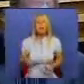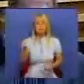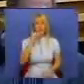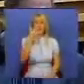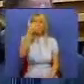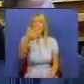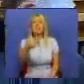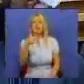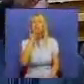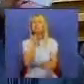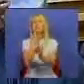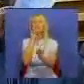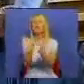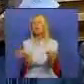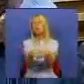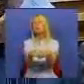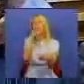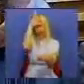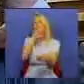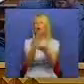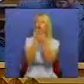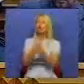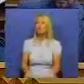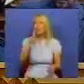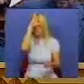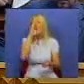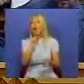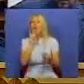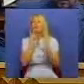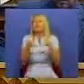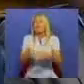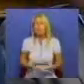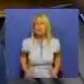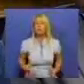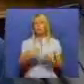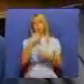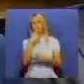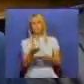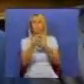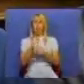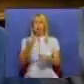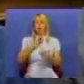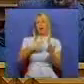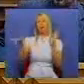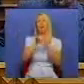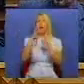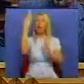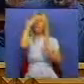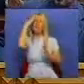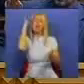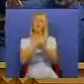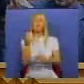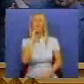de setembro, Conselho de Ministros, resolução do Conselho de Ministros, anunciou um decreto-lei que prevê a concessão até